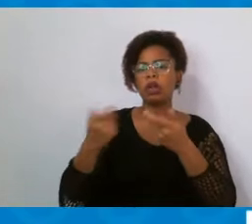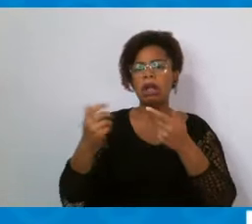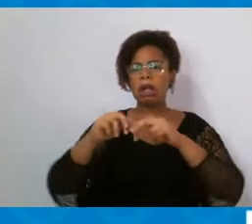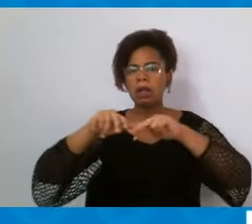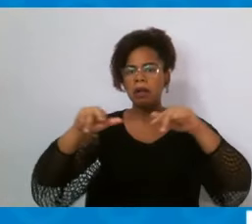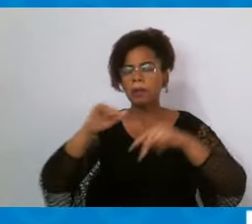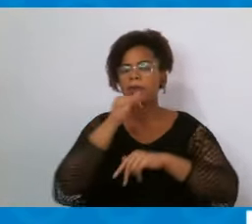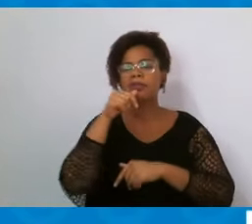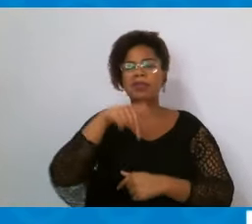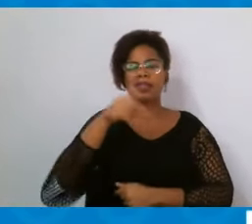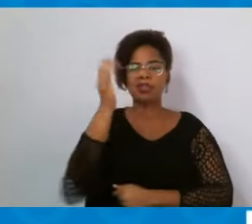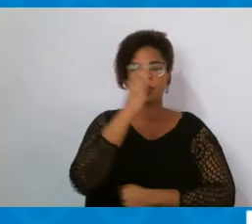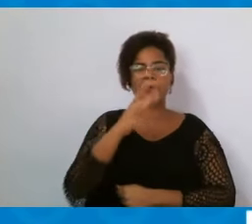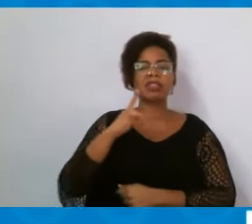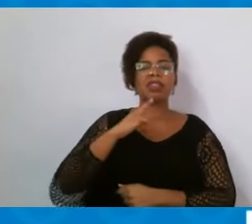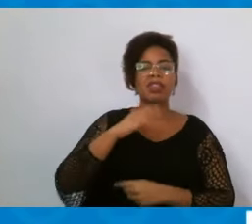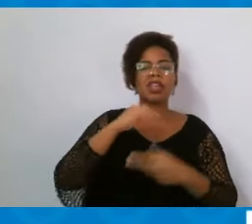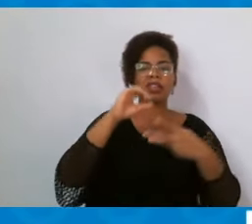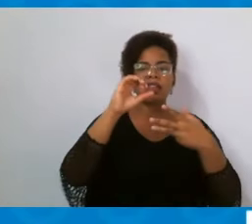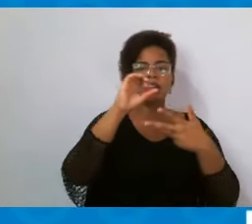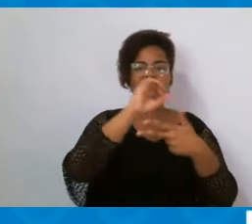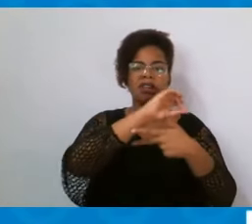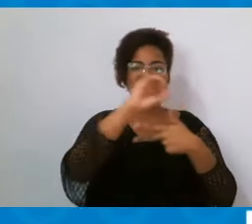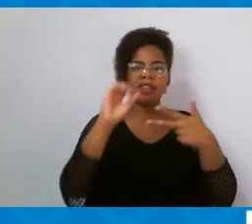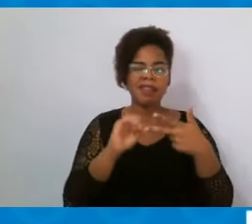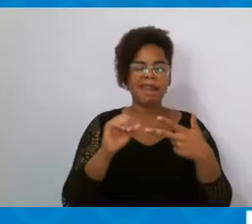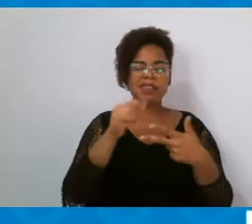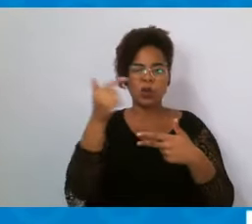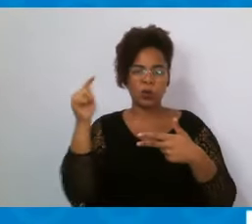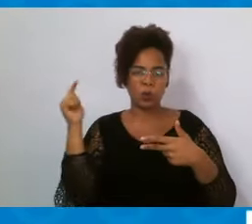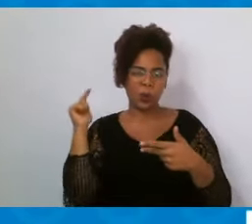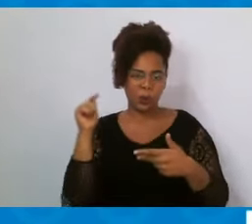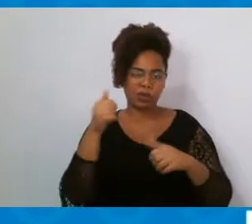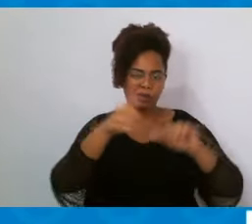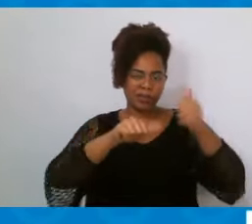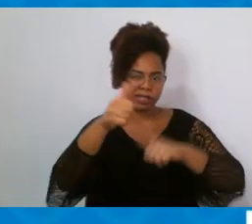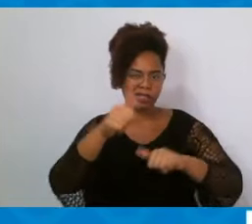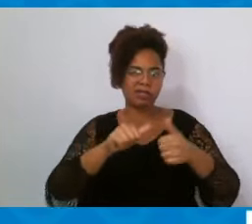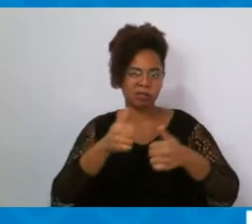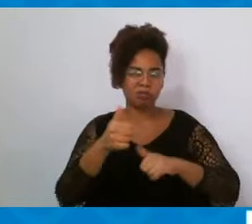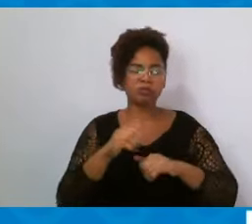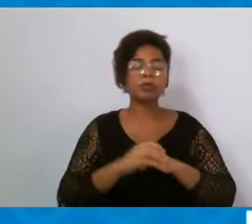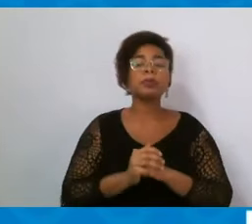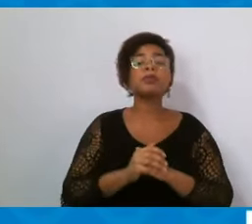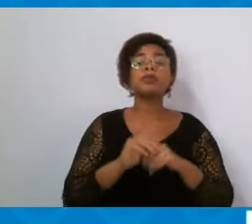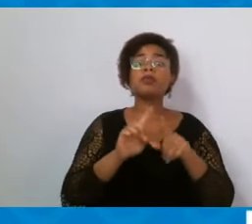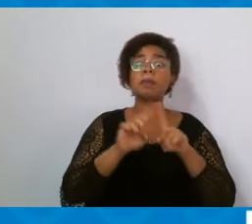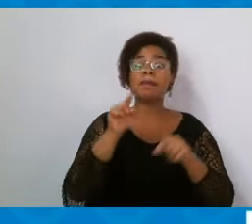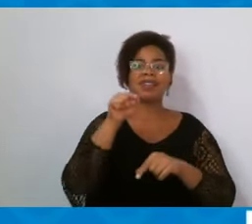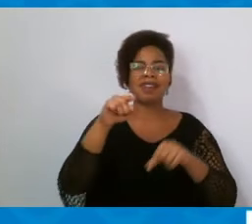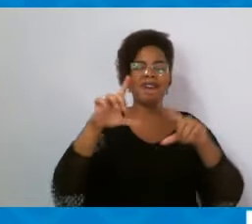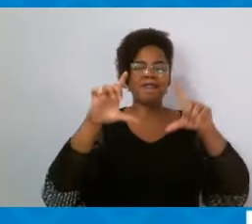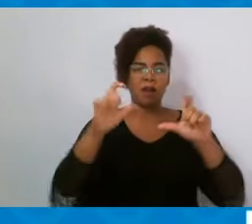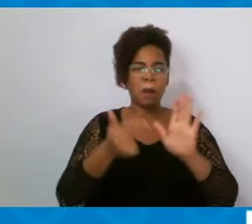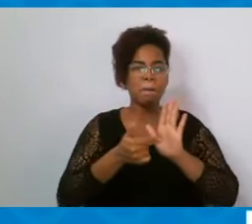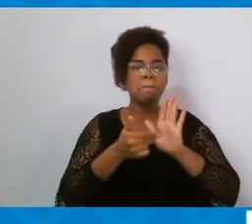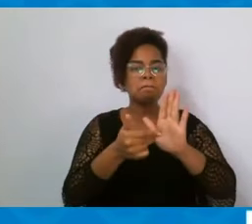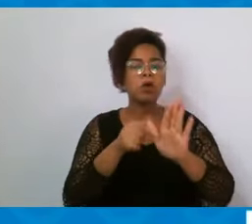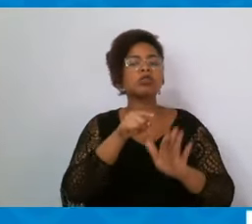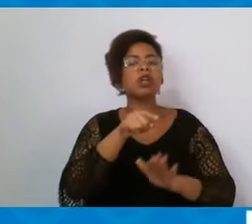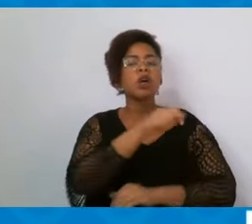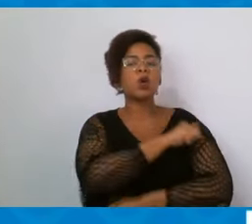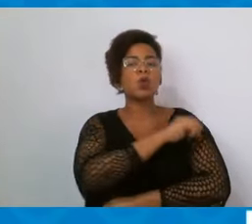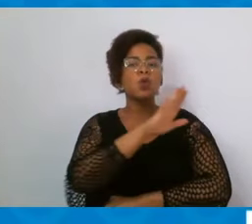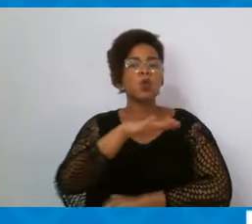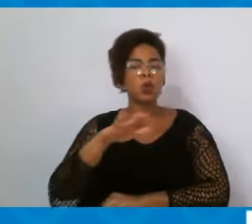natureza. E a barra azul são eles, tá? São os estudantes dessa escola, eles se dão melhores do que